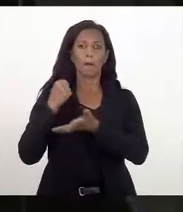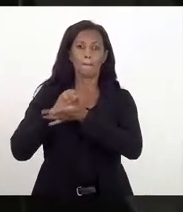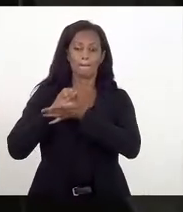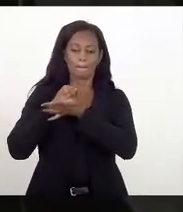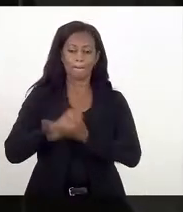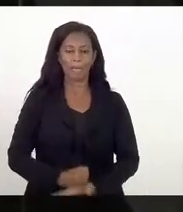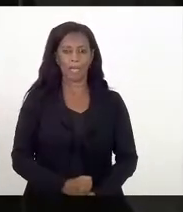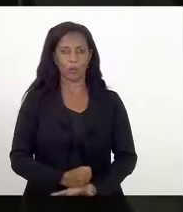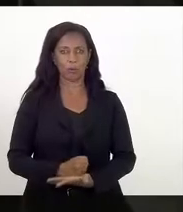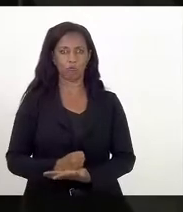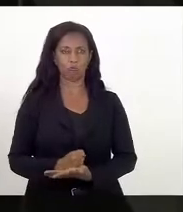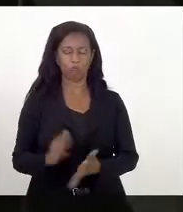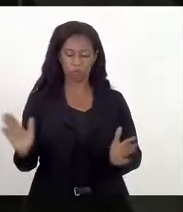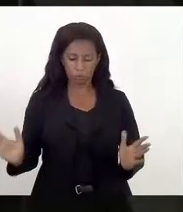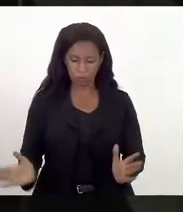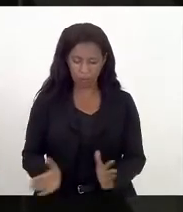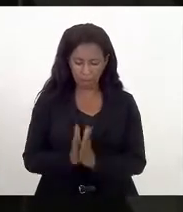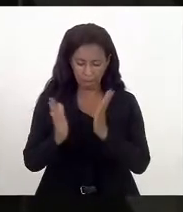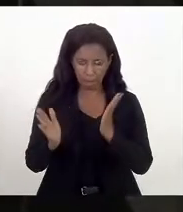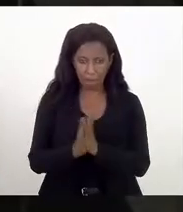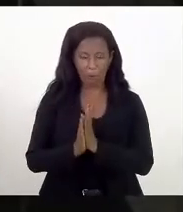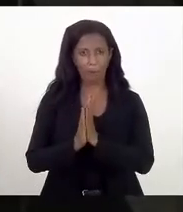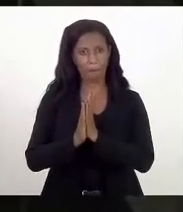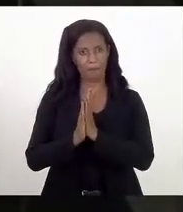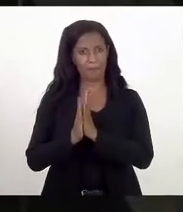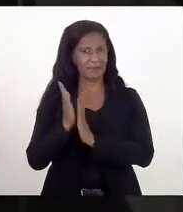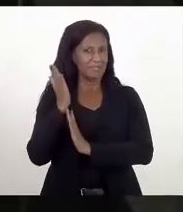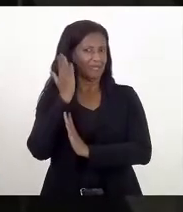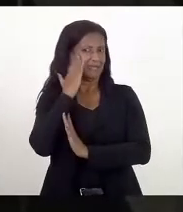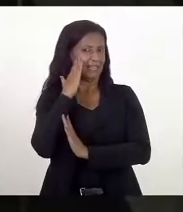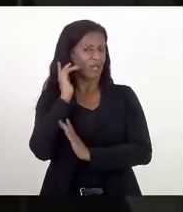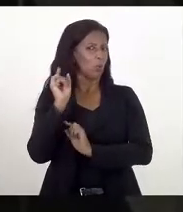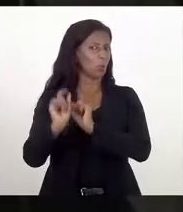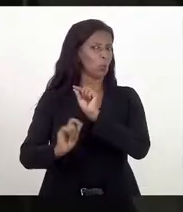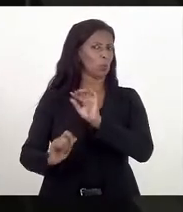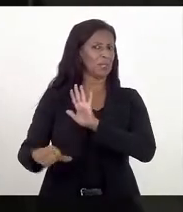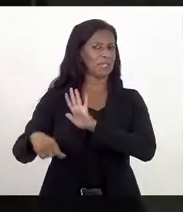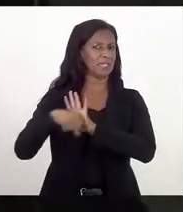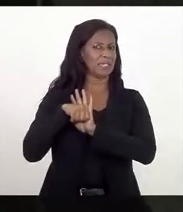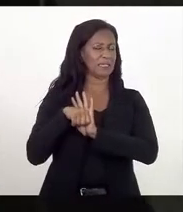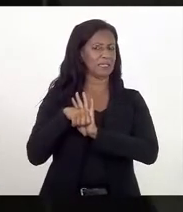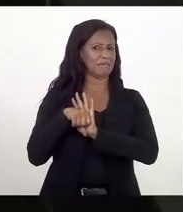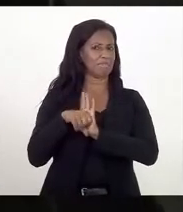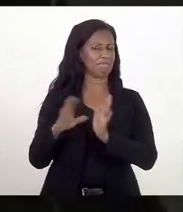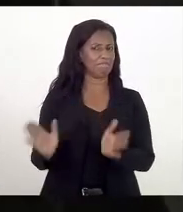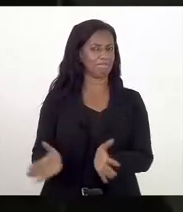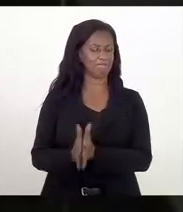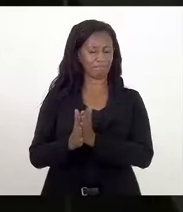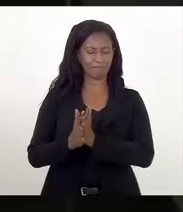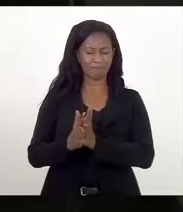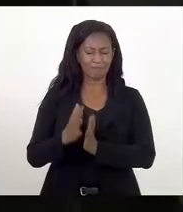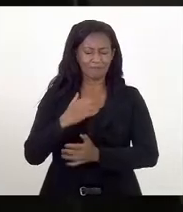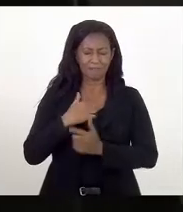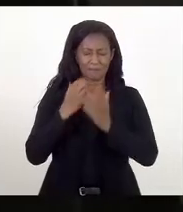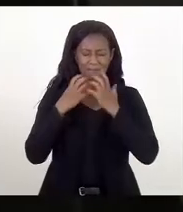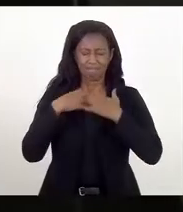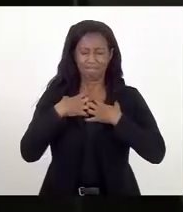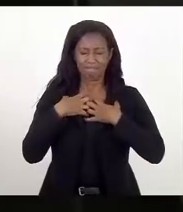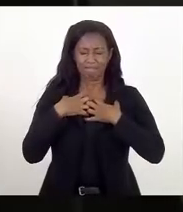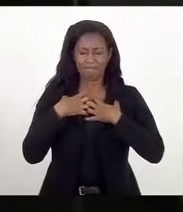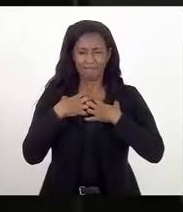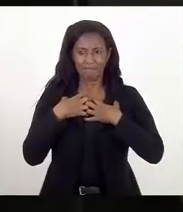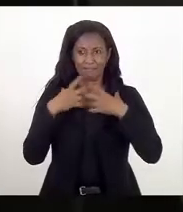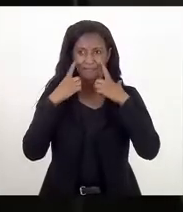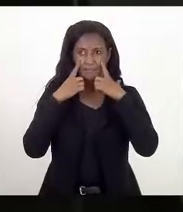da pobreza, da criminalização da pobreza no Estado do Rio de Janeiro. Eu fico emocionado, porque